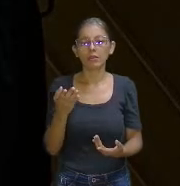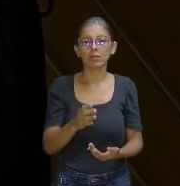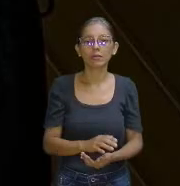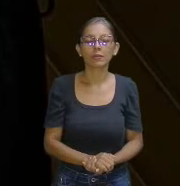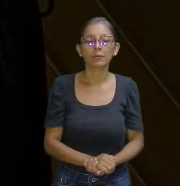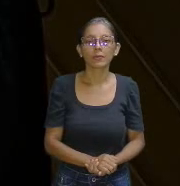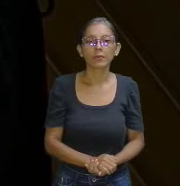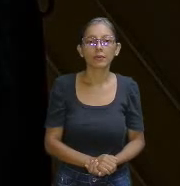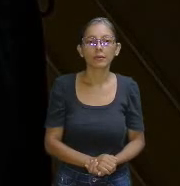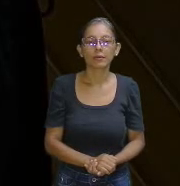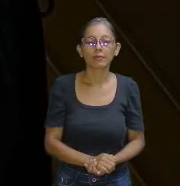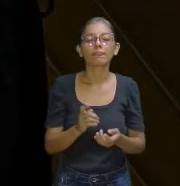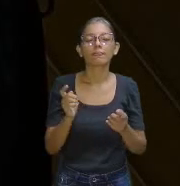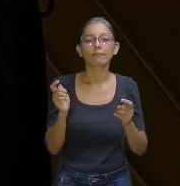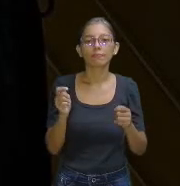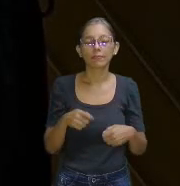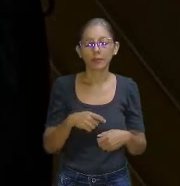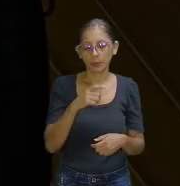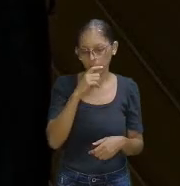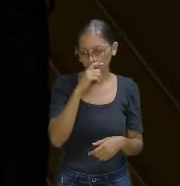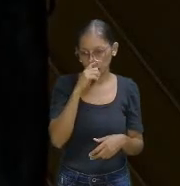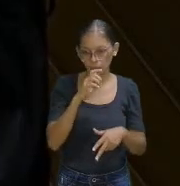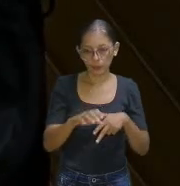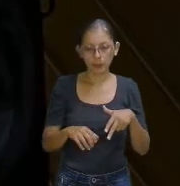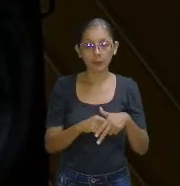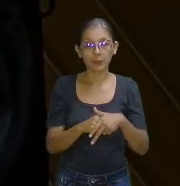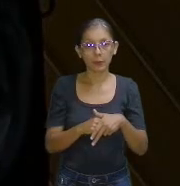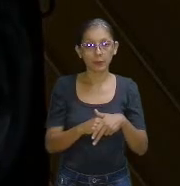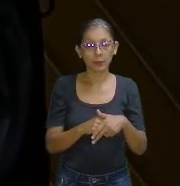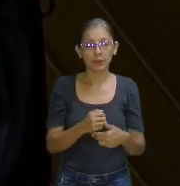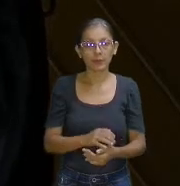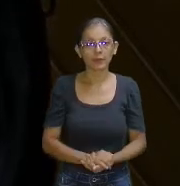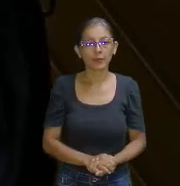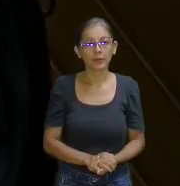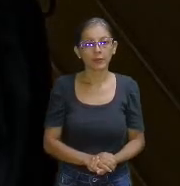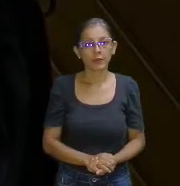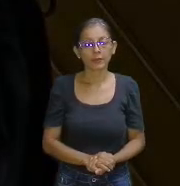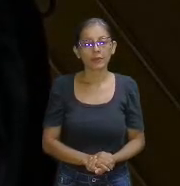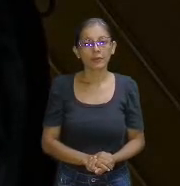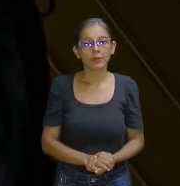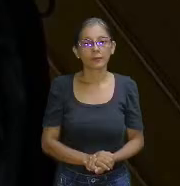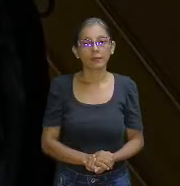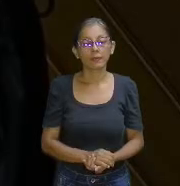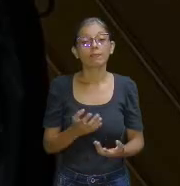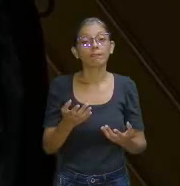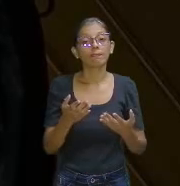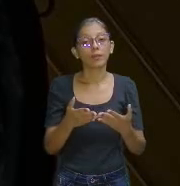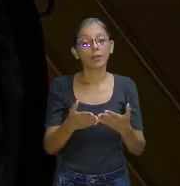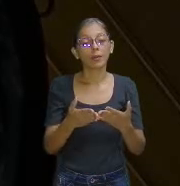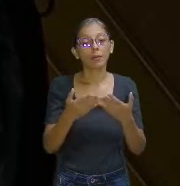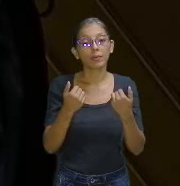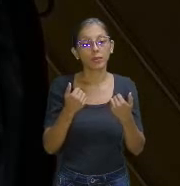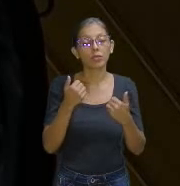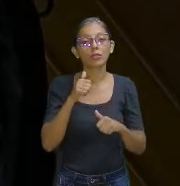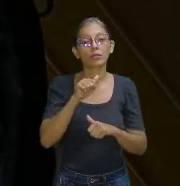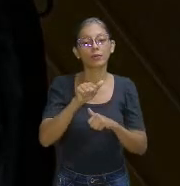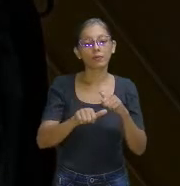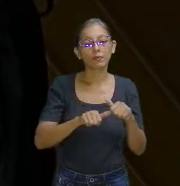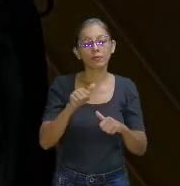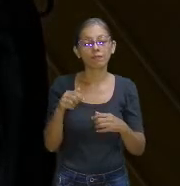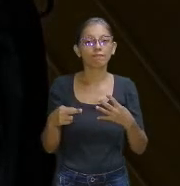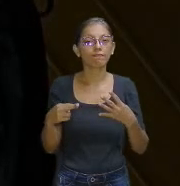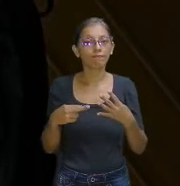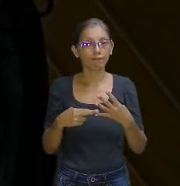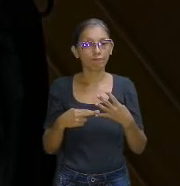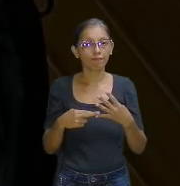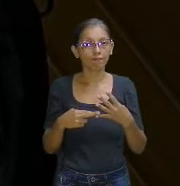prova concreta da fraude alegada. Ao final, requerem o desprovimento do recurso. A Procuradoria Regional